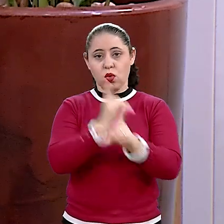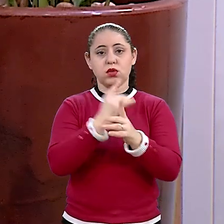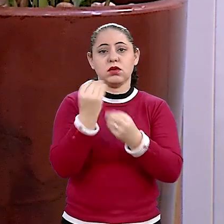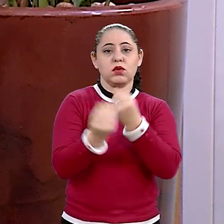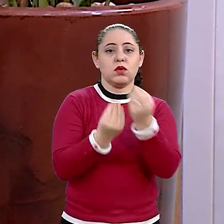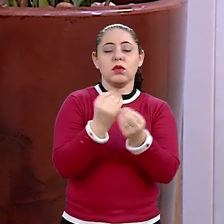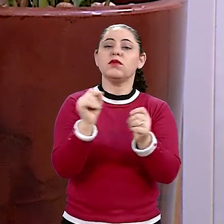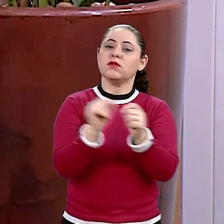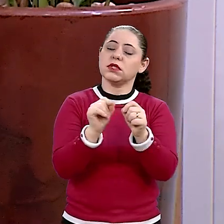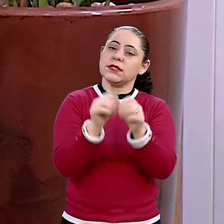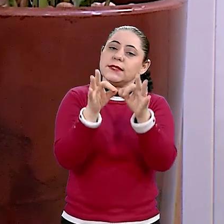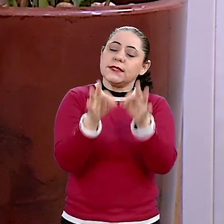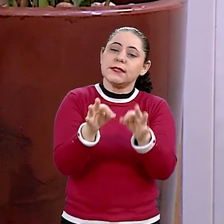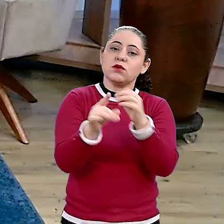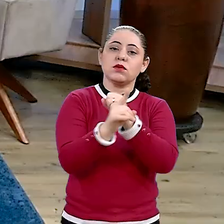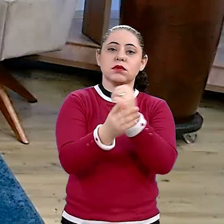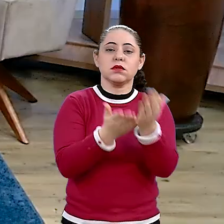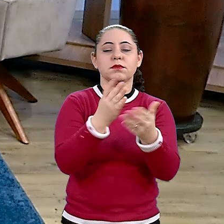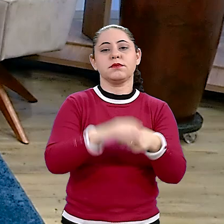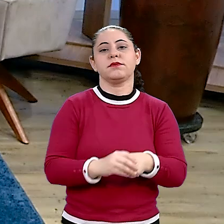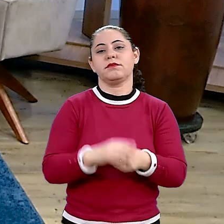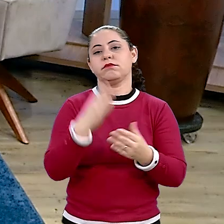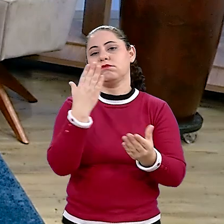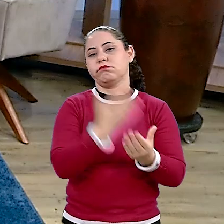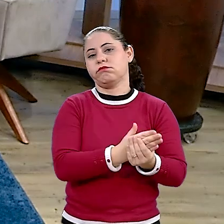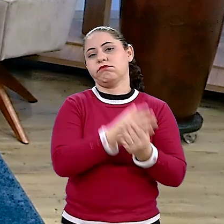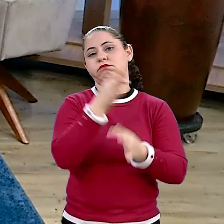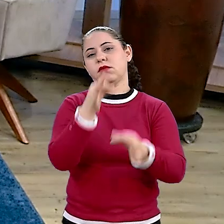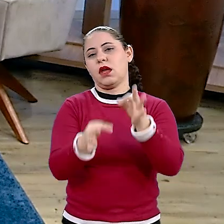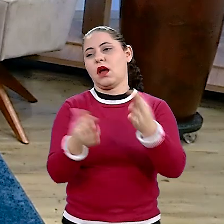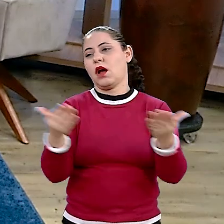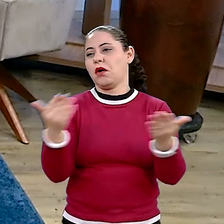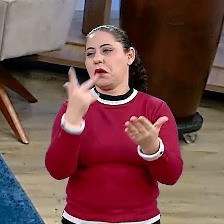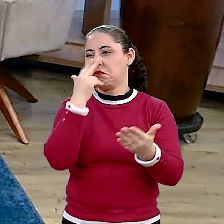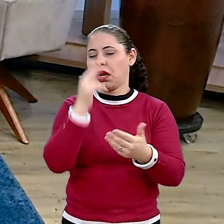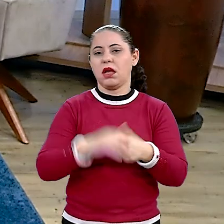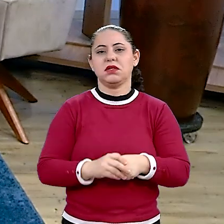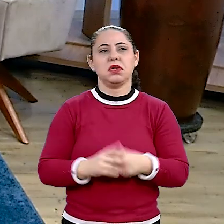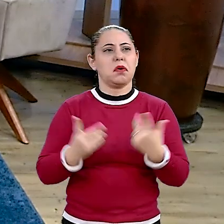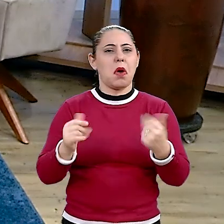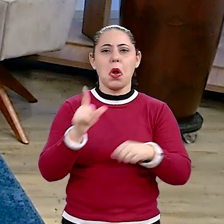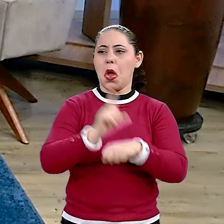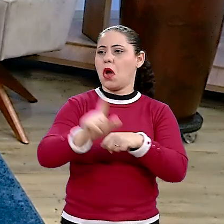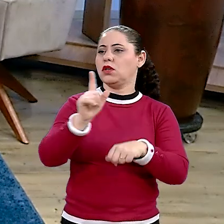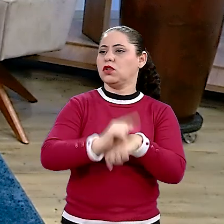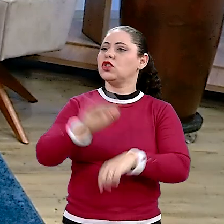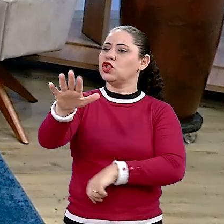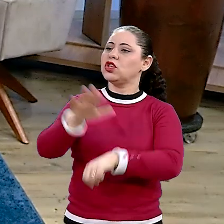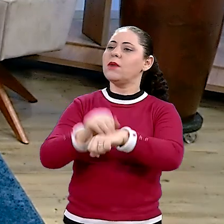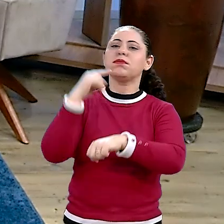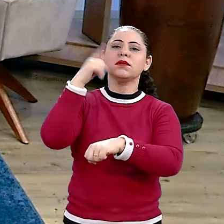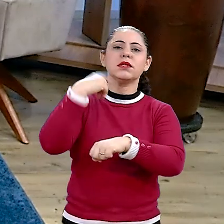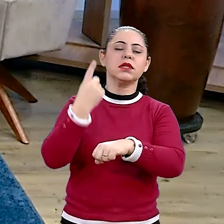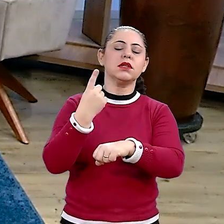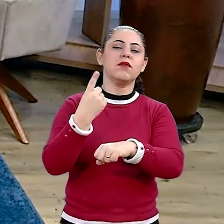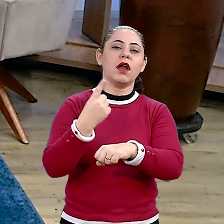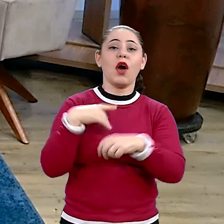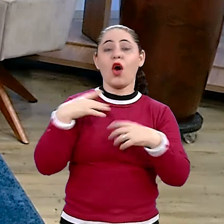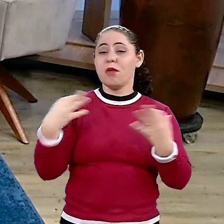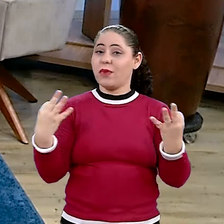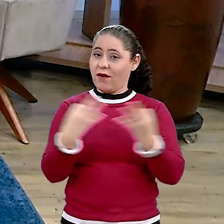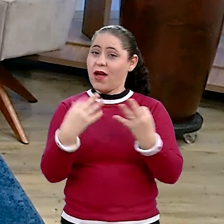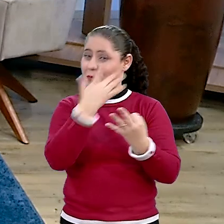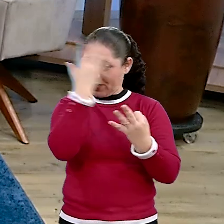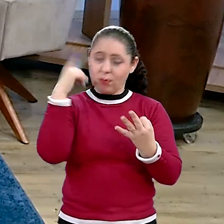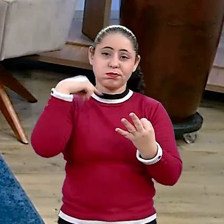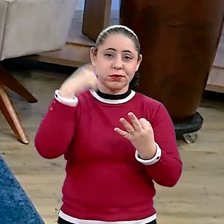esse encaminhamento. A judicialização está virando um mercado, né? Virou um supermercado, porque na verdade está ótimo para os